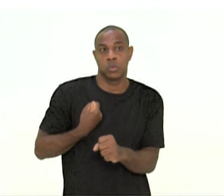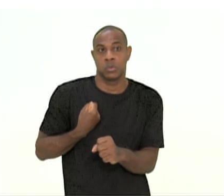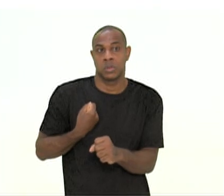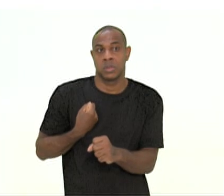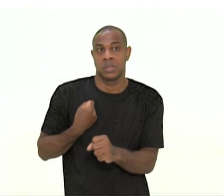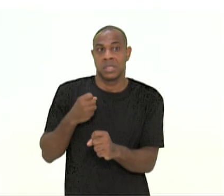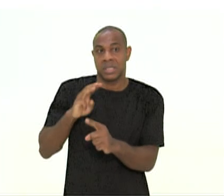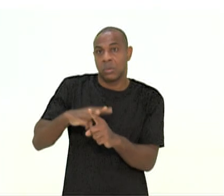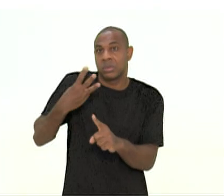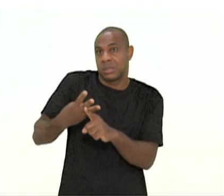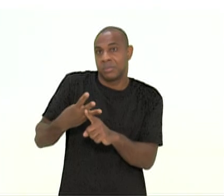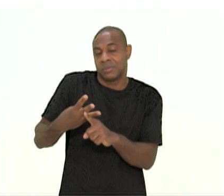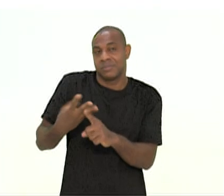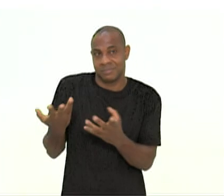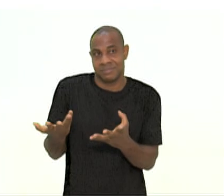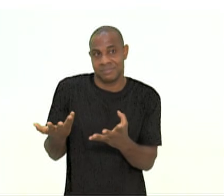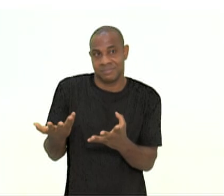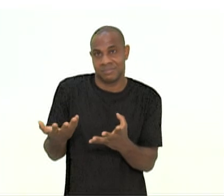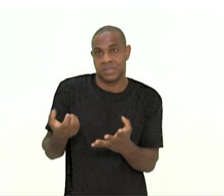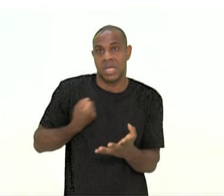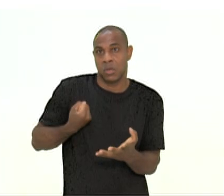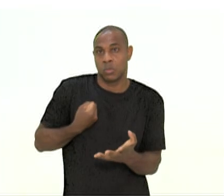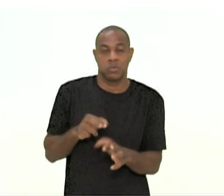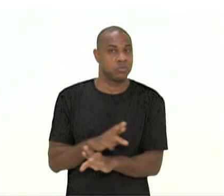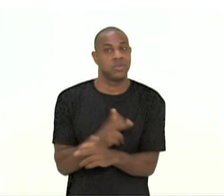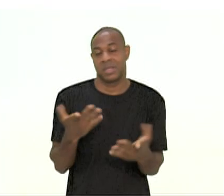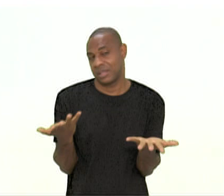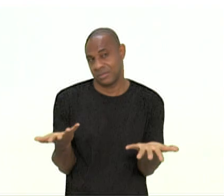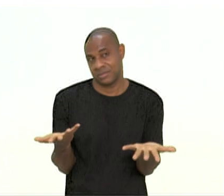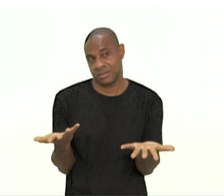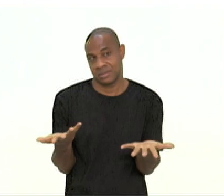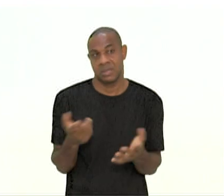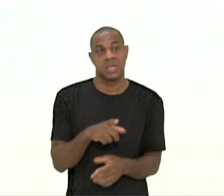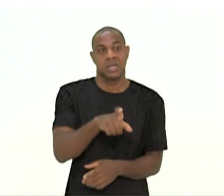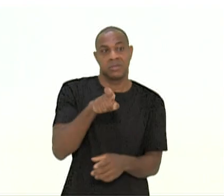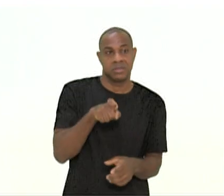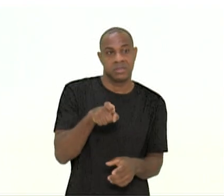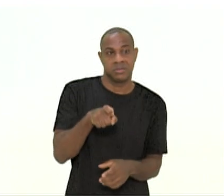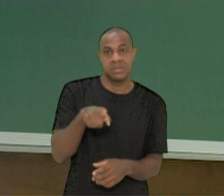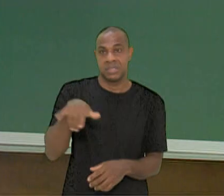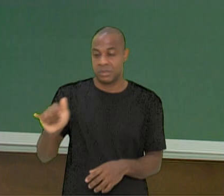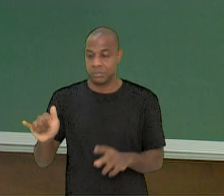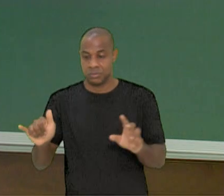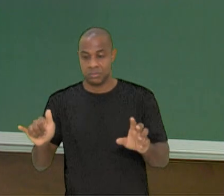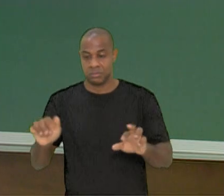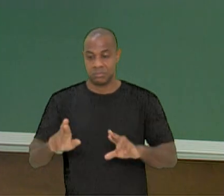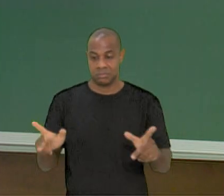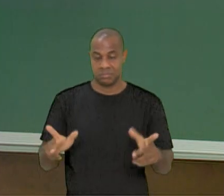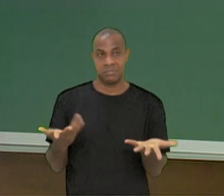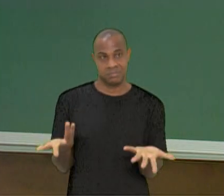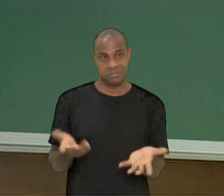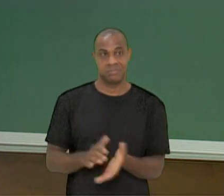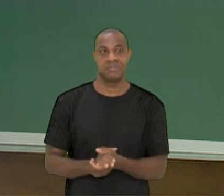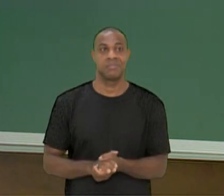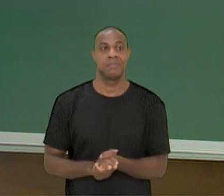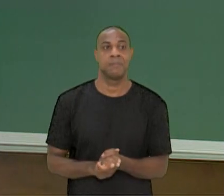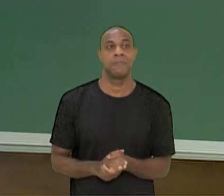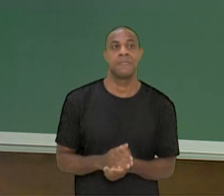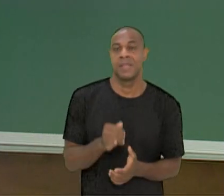estaria falando do mesmo número. Como eu estou falando de números diferentes, x e y. Beleza? Próximo exemplo.